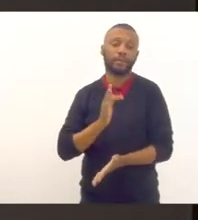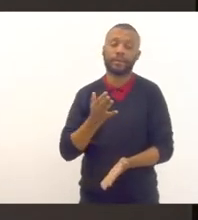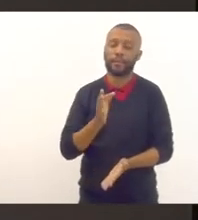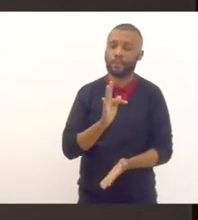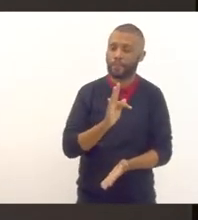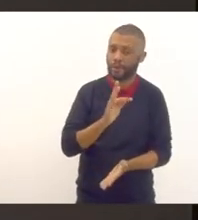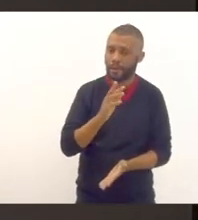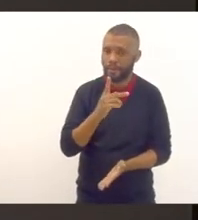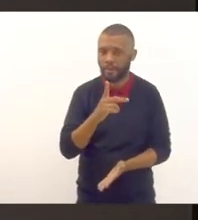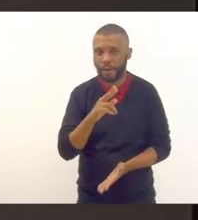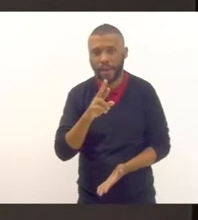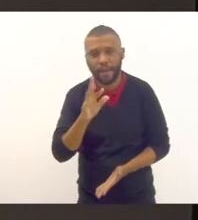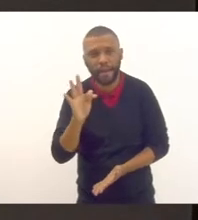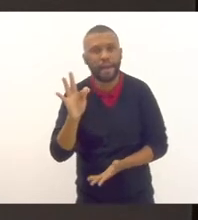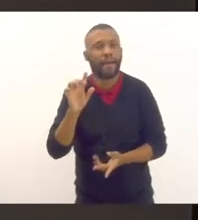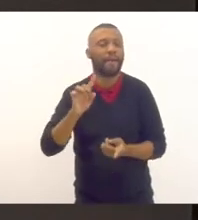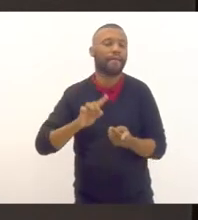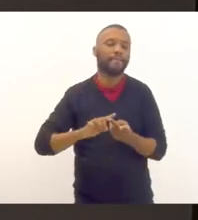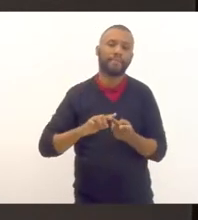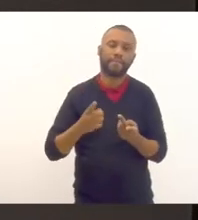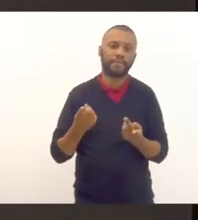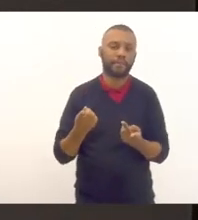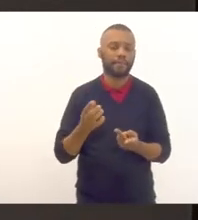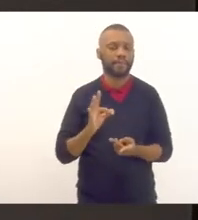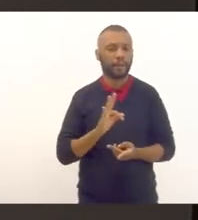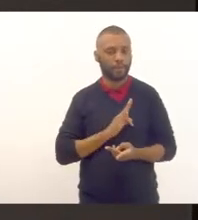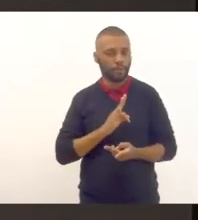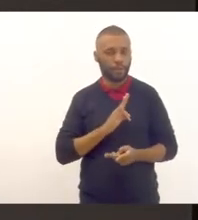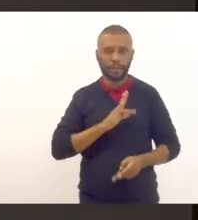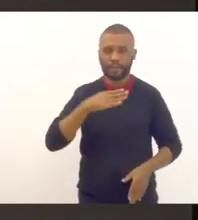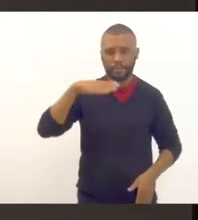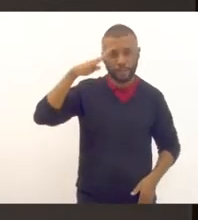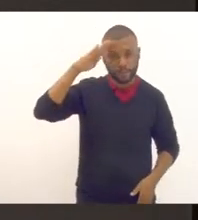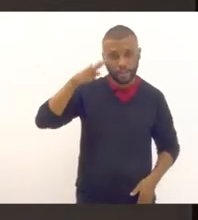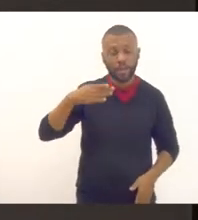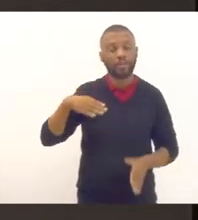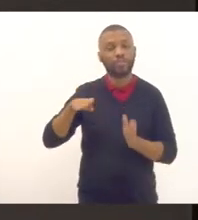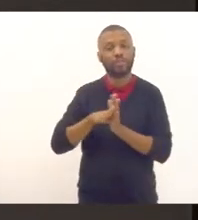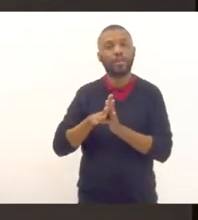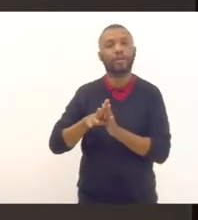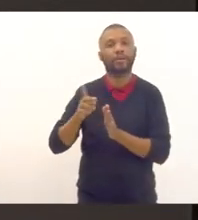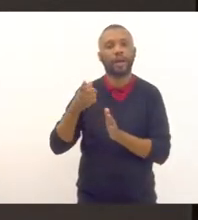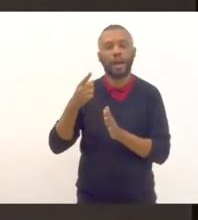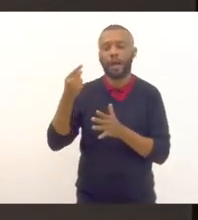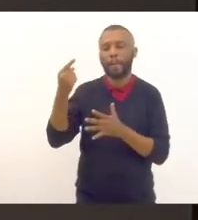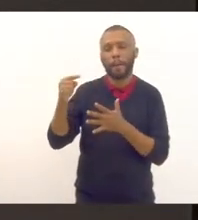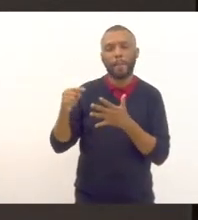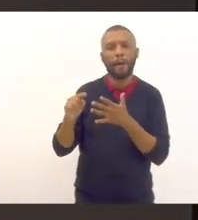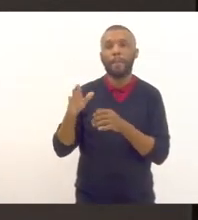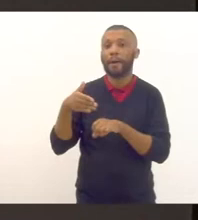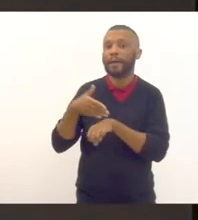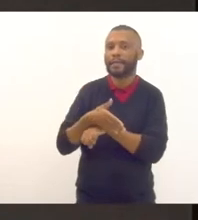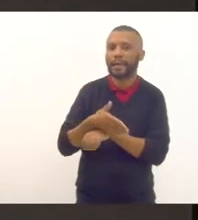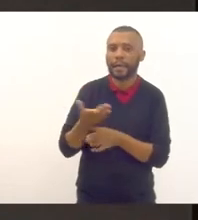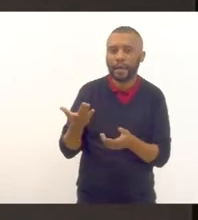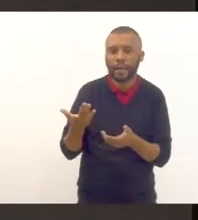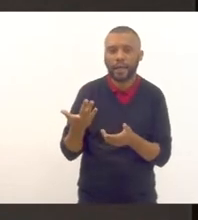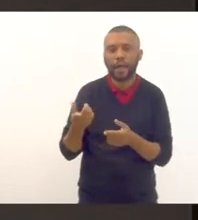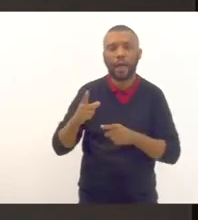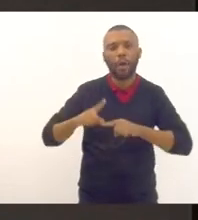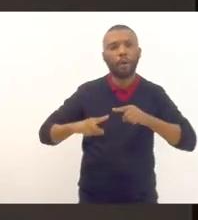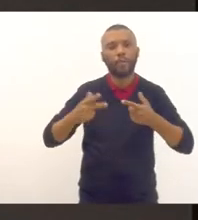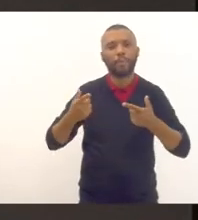Federal, da Polícia Rodovia, da PM. Aí chega no cliente, checklist para entrar. O equipamento tem que estar em